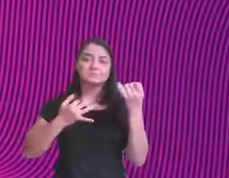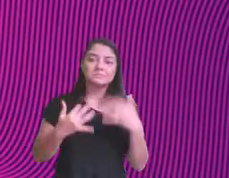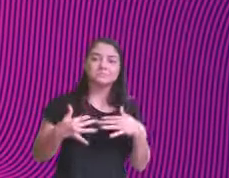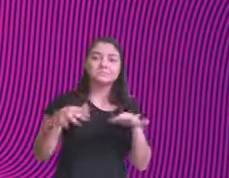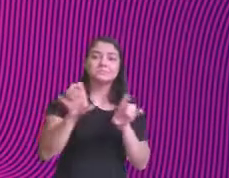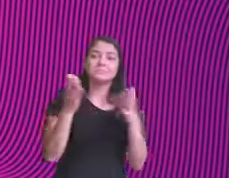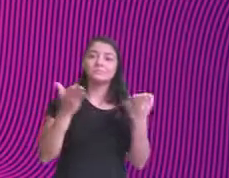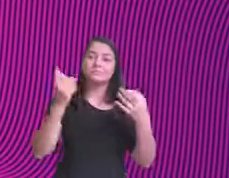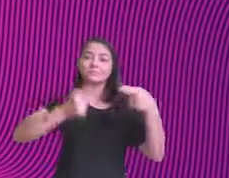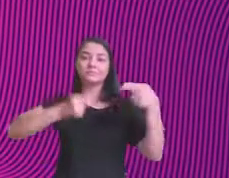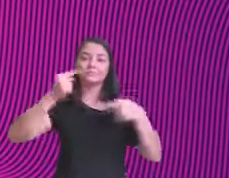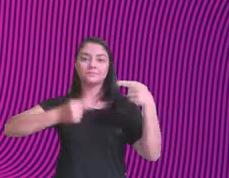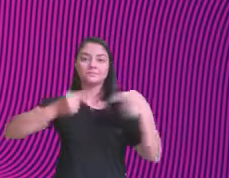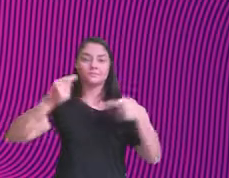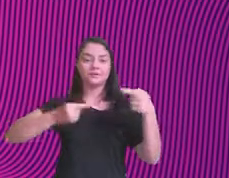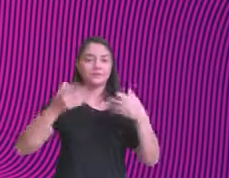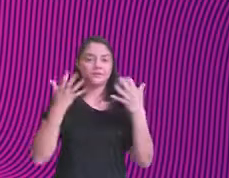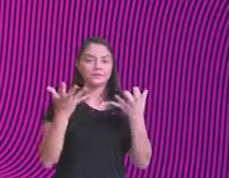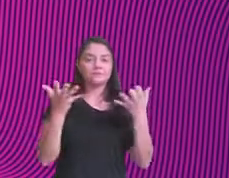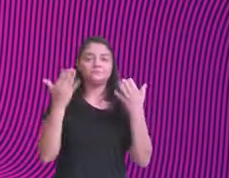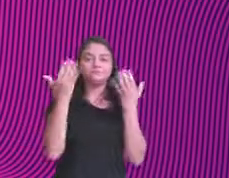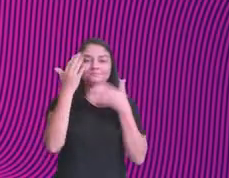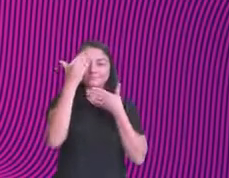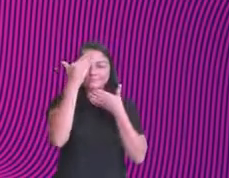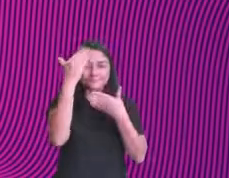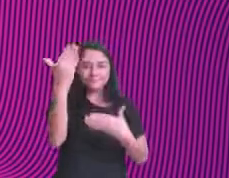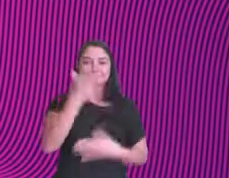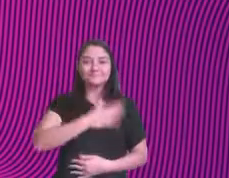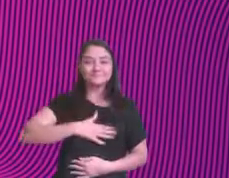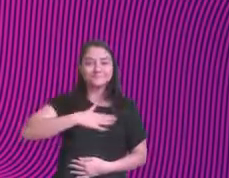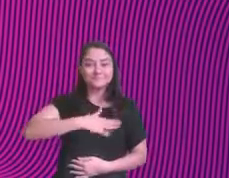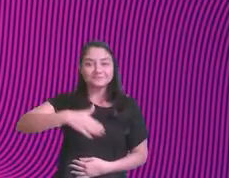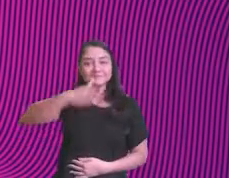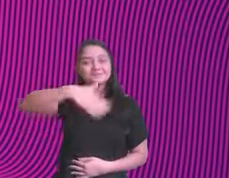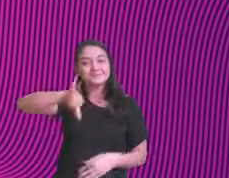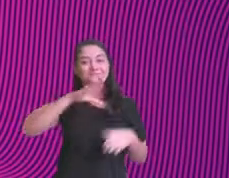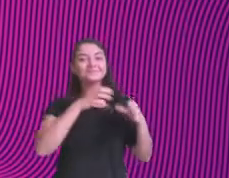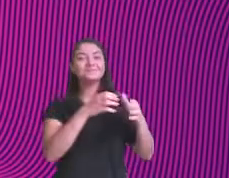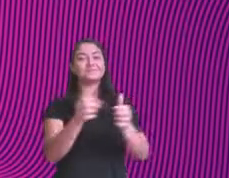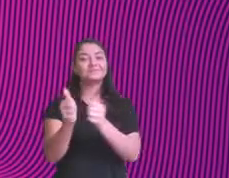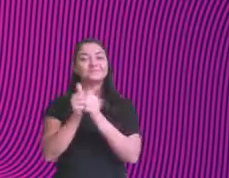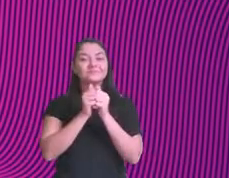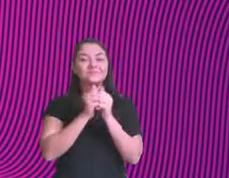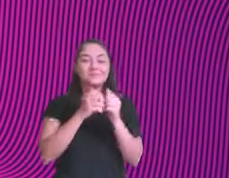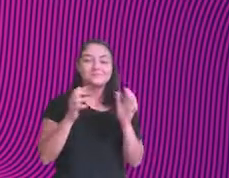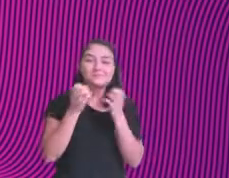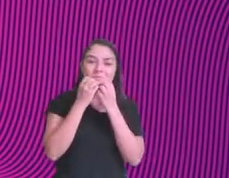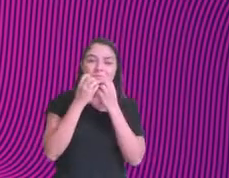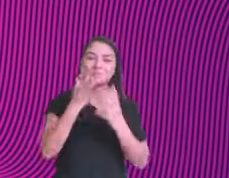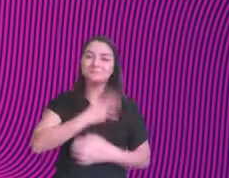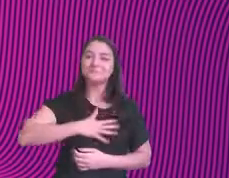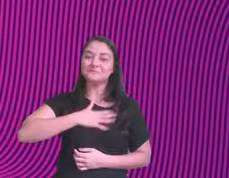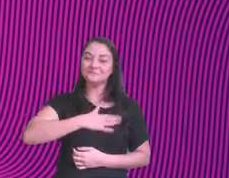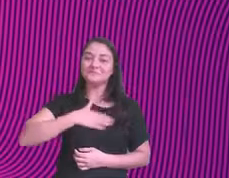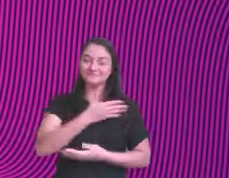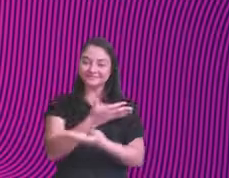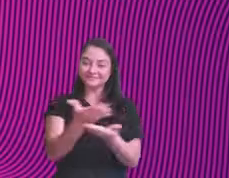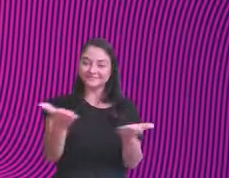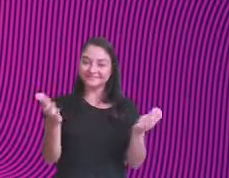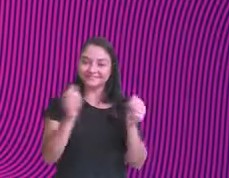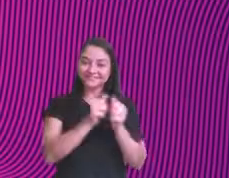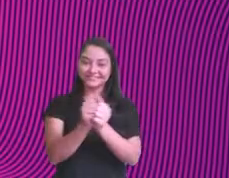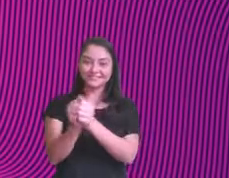agora, mas, mais uma vez, gostaria de agradecer a toda a comissão organizadora do Congresso, é um grande prazer, e